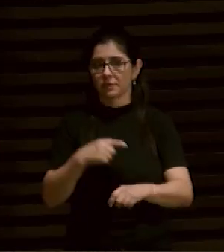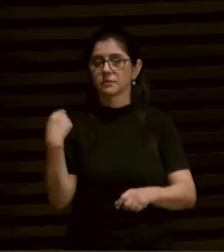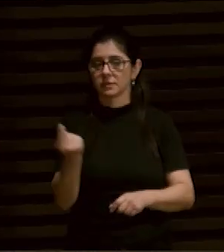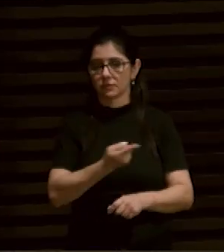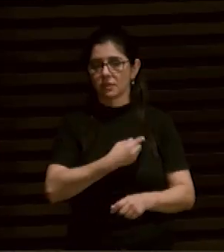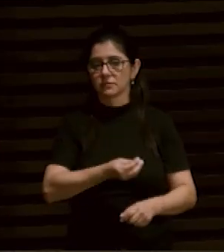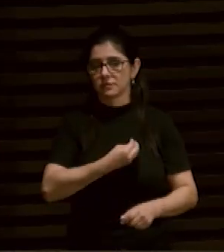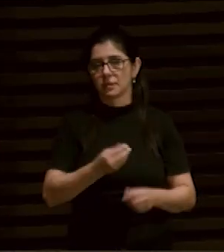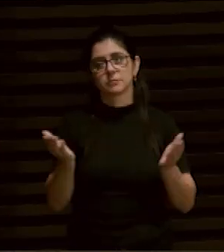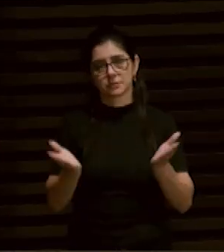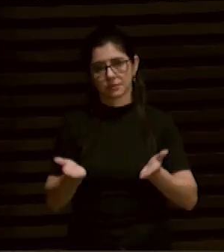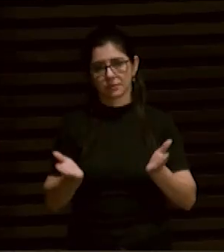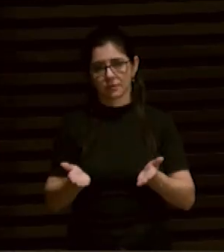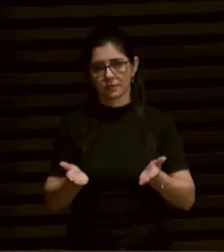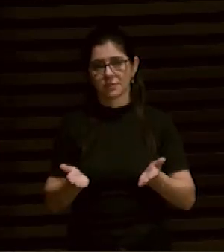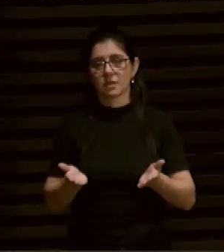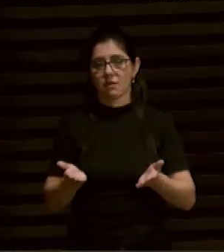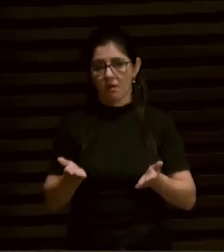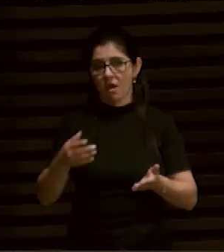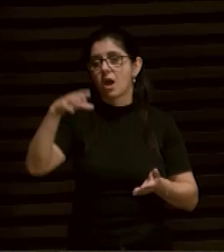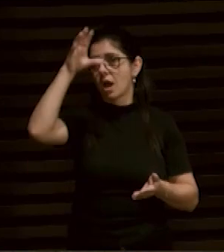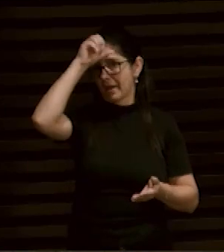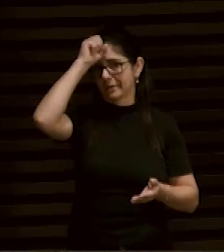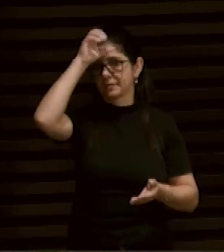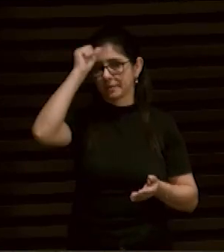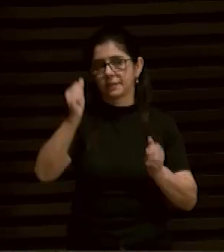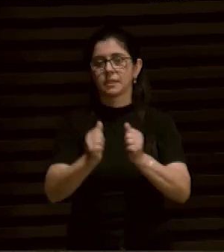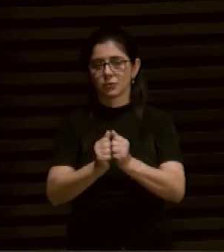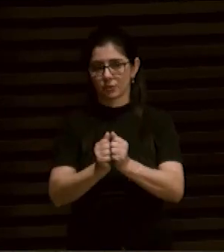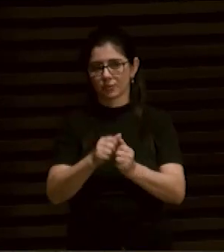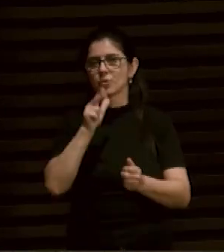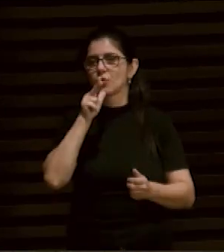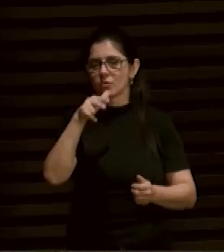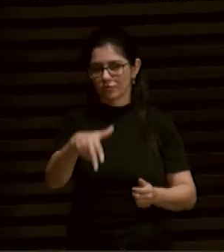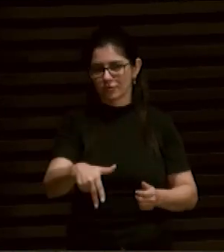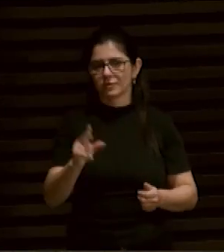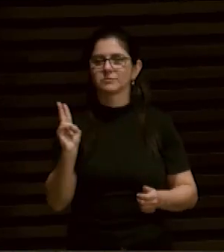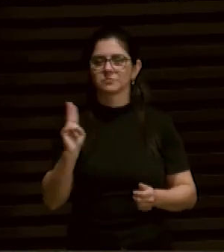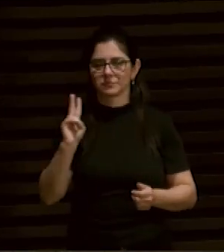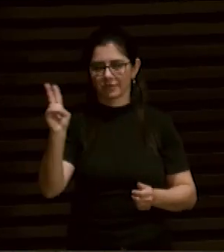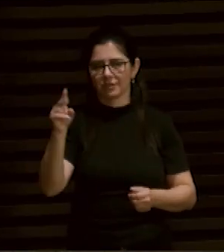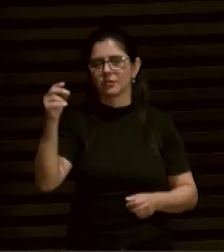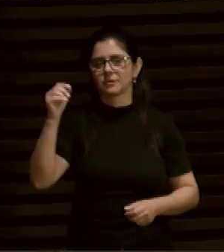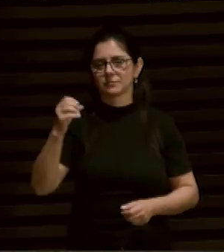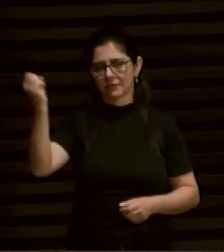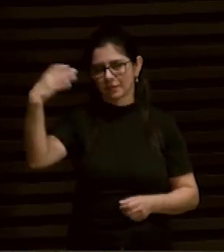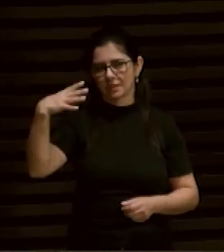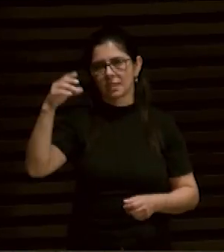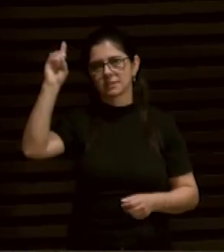nós aprendemos com Jonas o valor imensurável da graça divina de Deus em nossas vidas, quando Ele nos